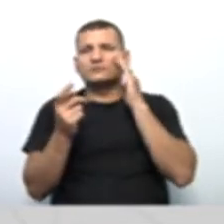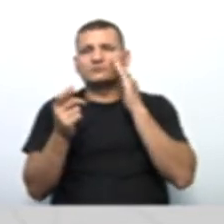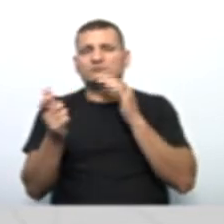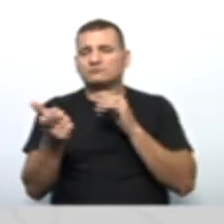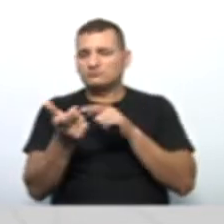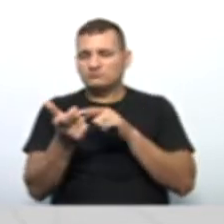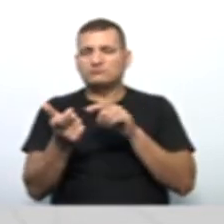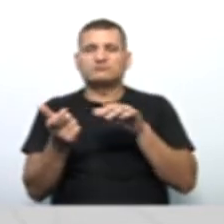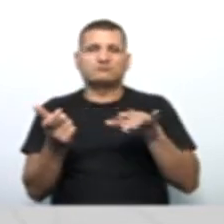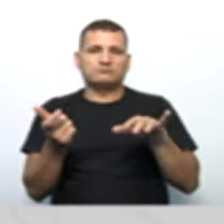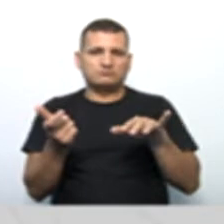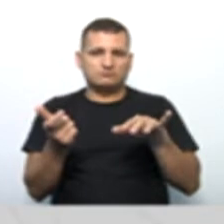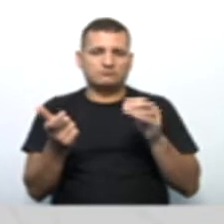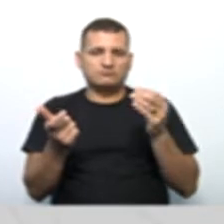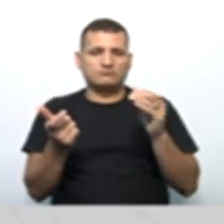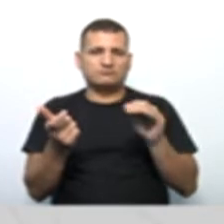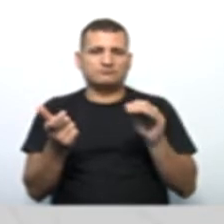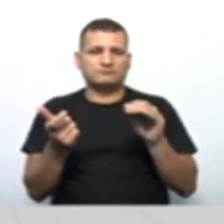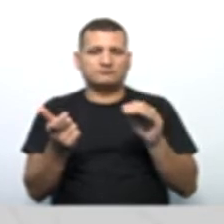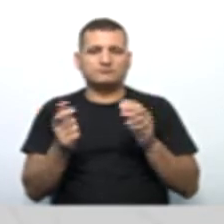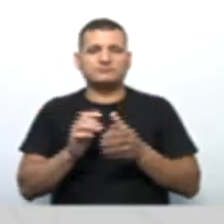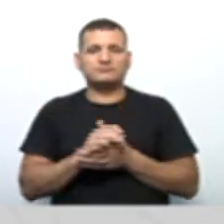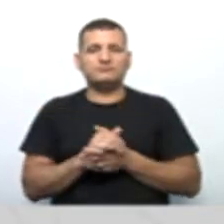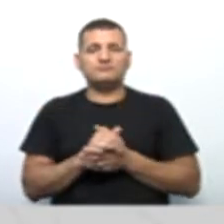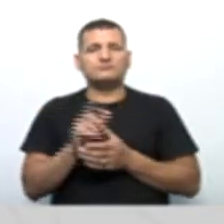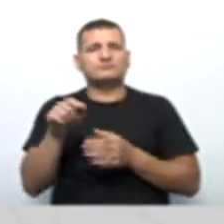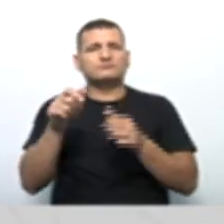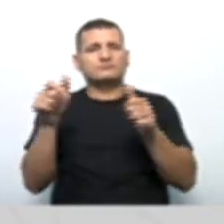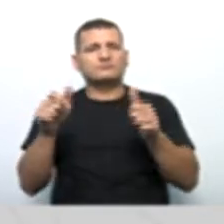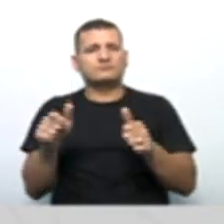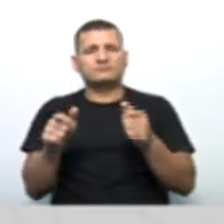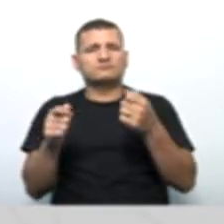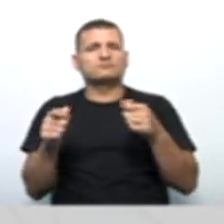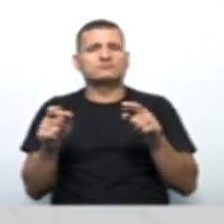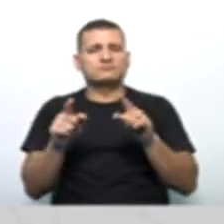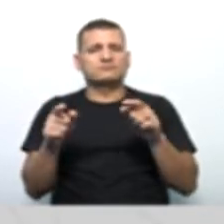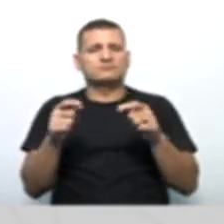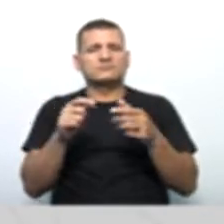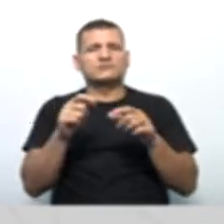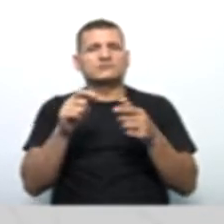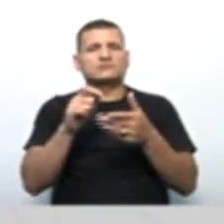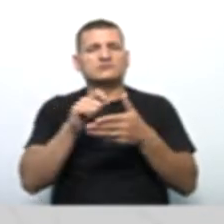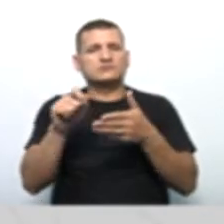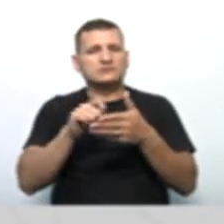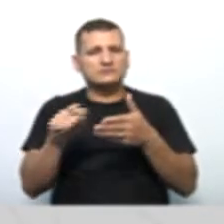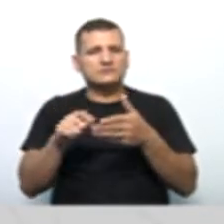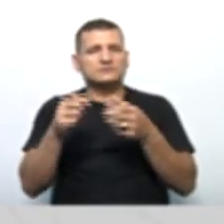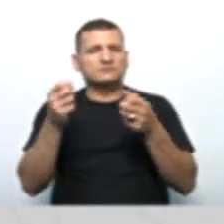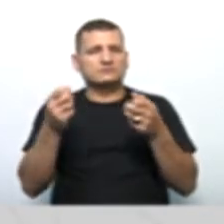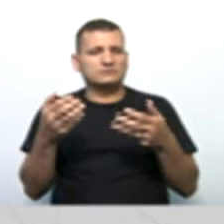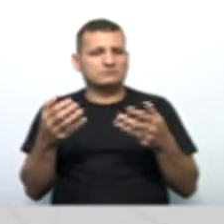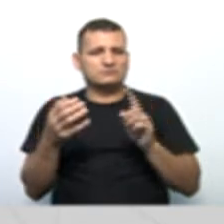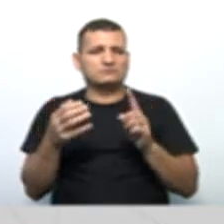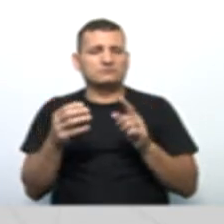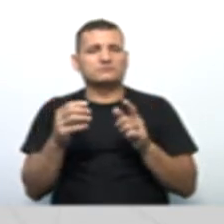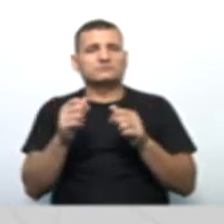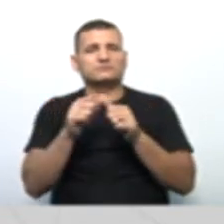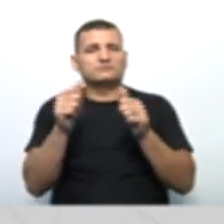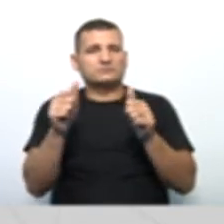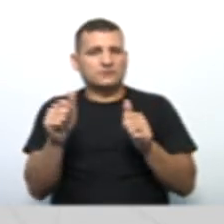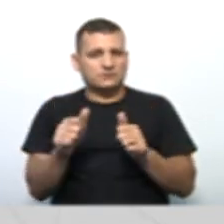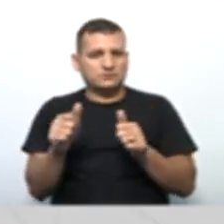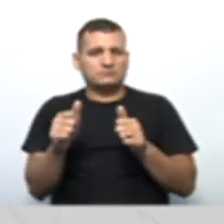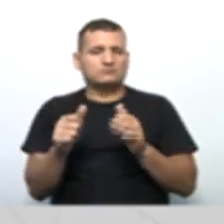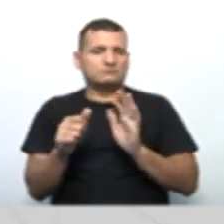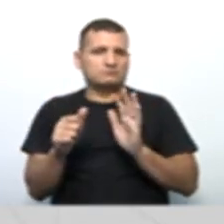com essa imagem você precisa ficar escrevendo a explicando que o usuário onde é que você usa uma imagem que é mais explicativa